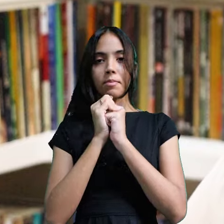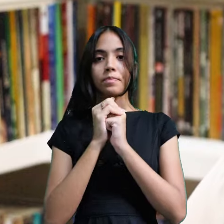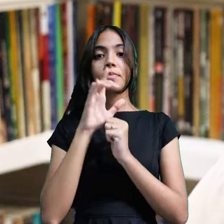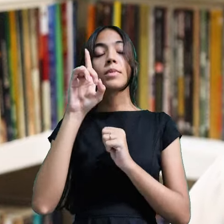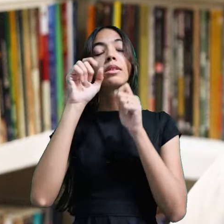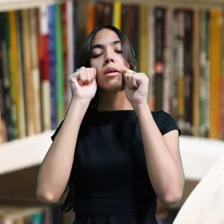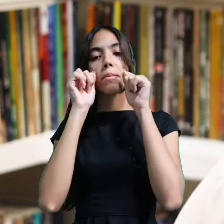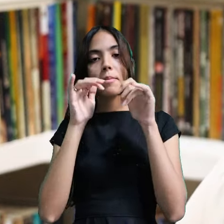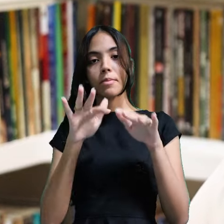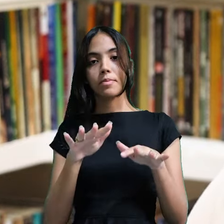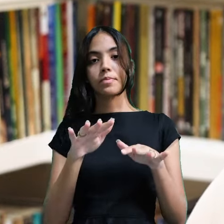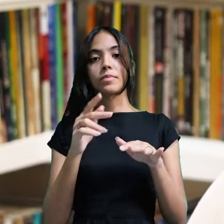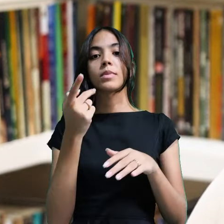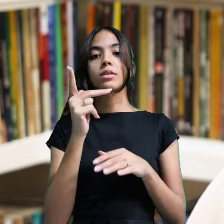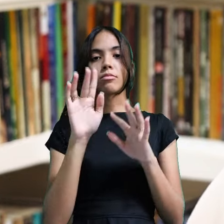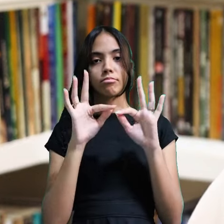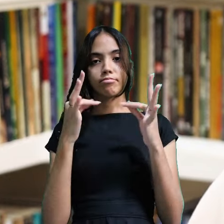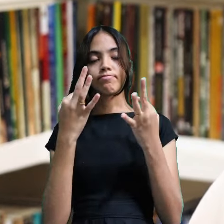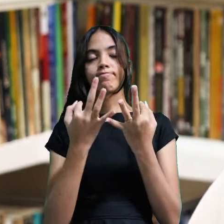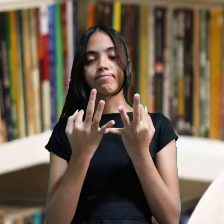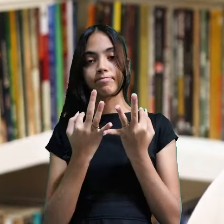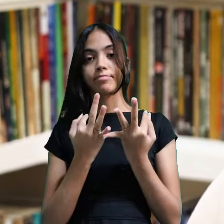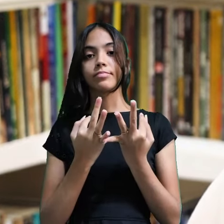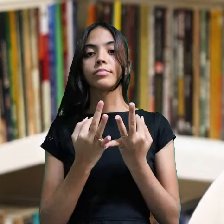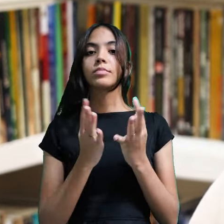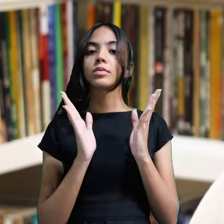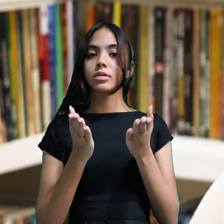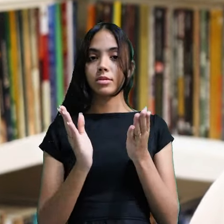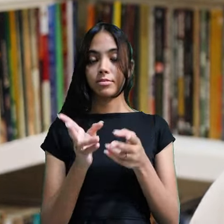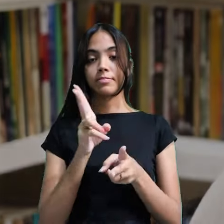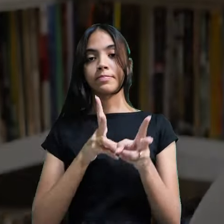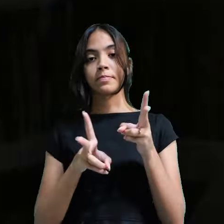Deus abençoe você, Deus abençoe a sua casa, hoje e para sempre.